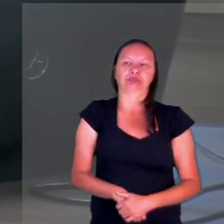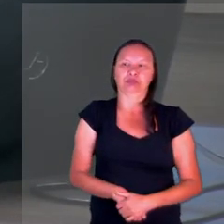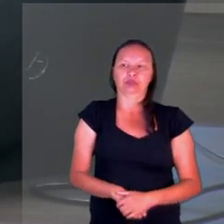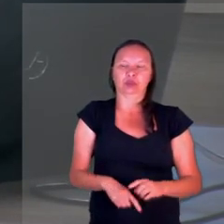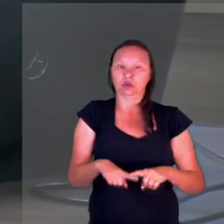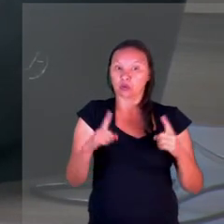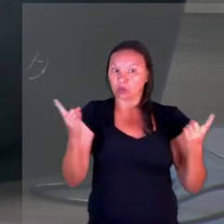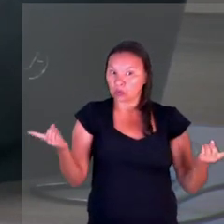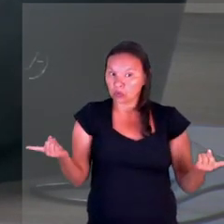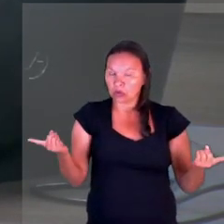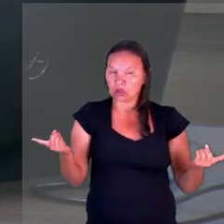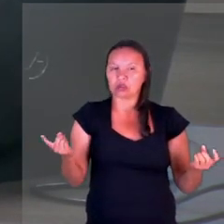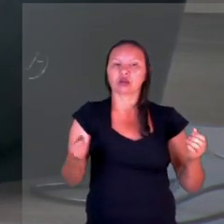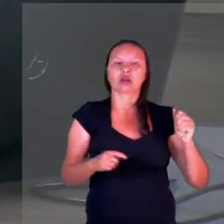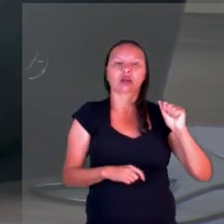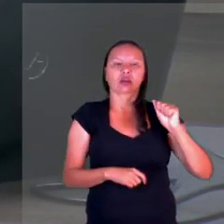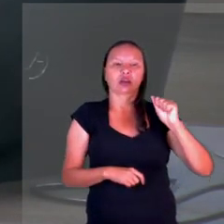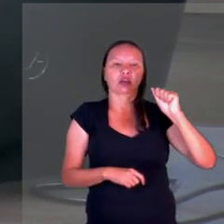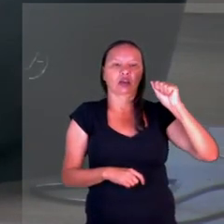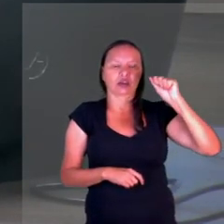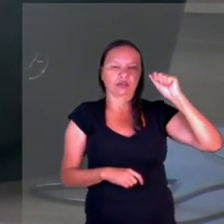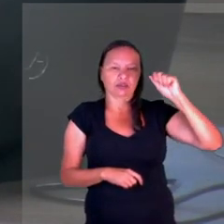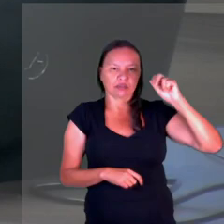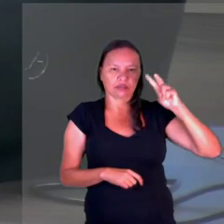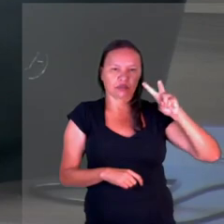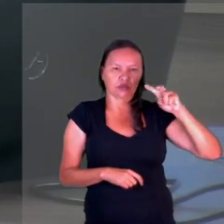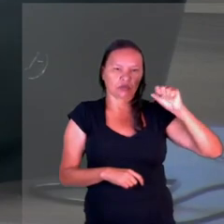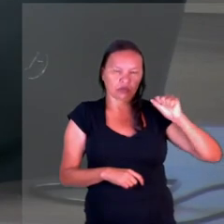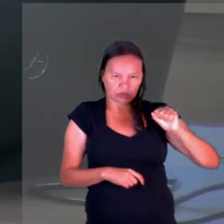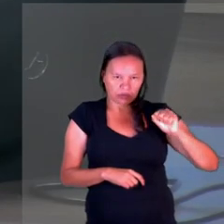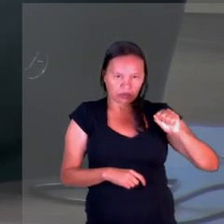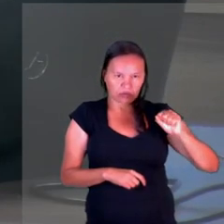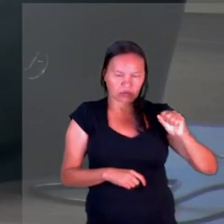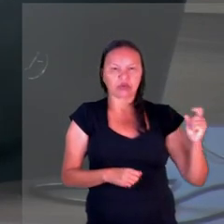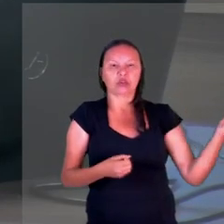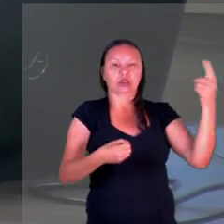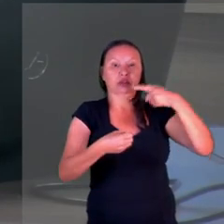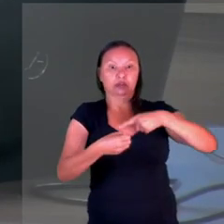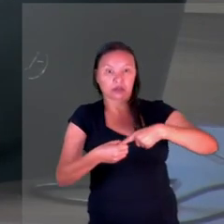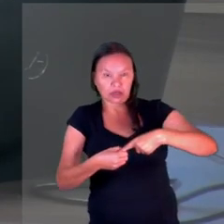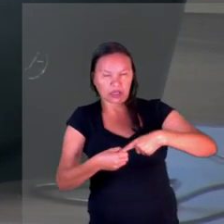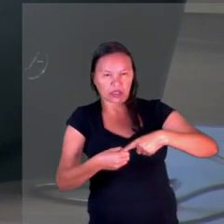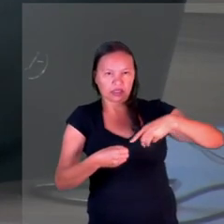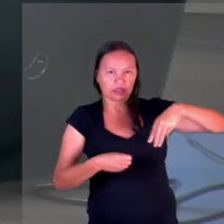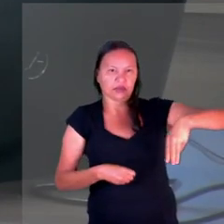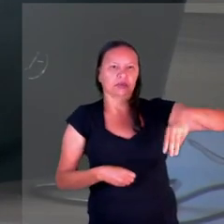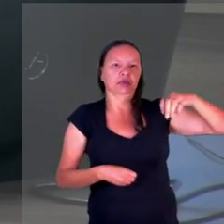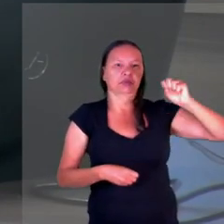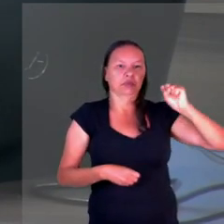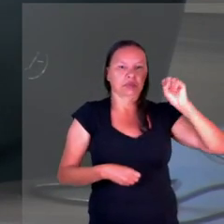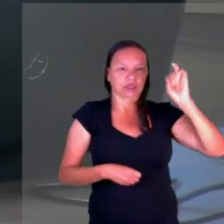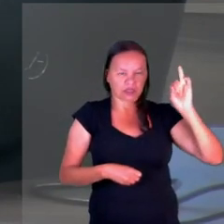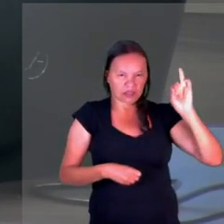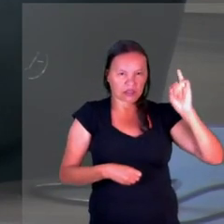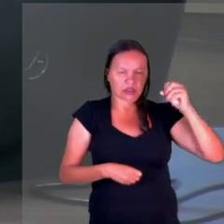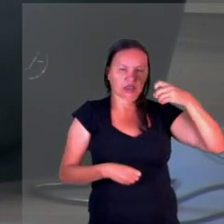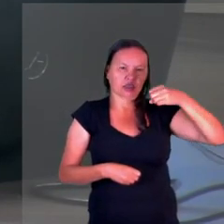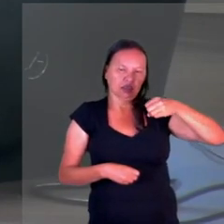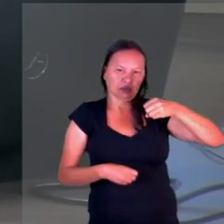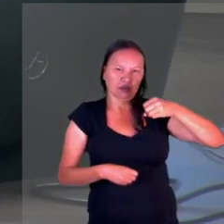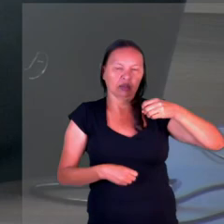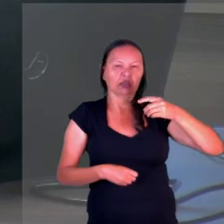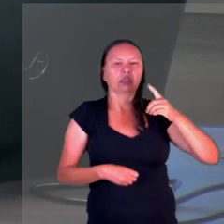Afonso traz a necessidade de análise miram da 828 né da